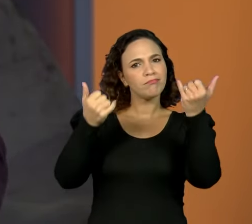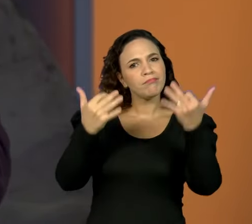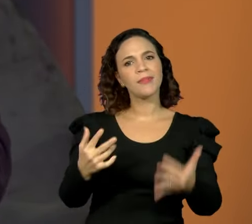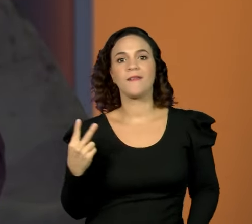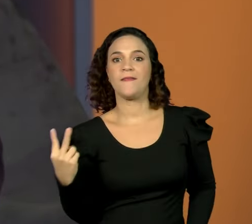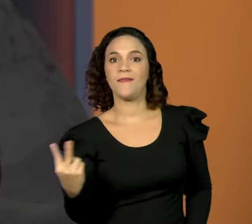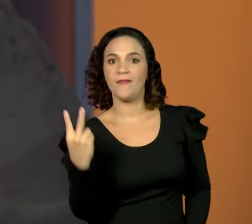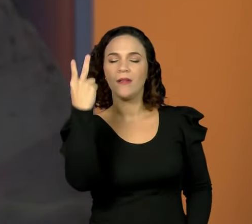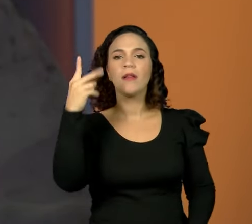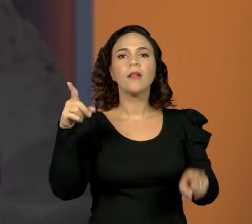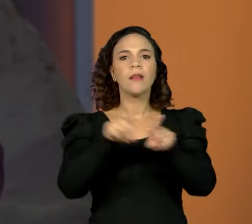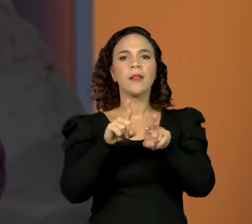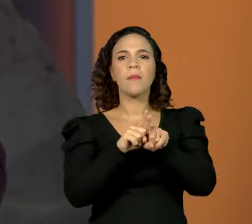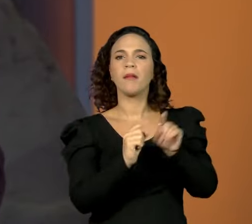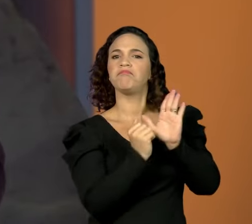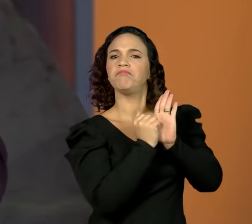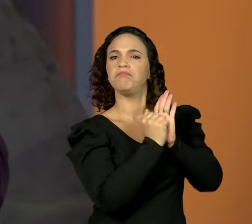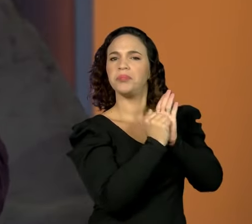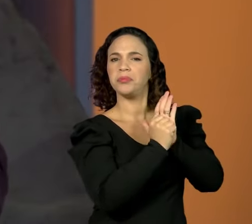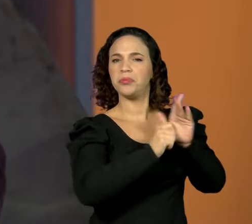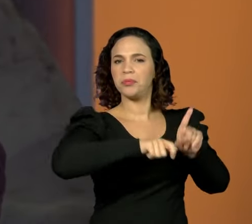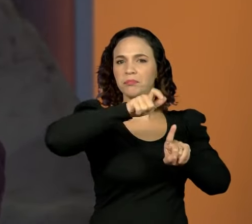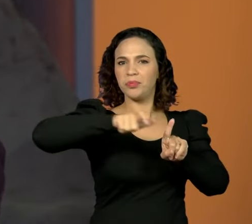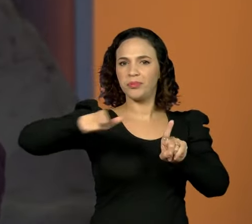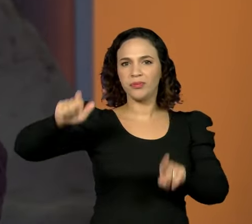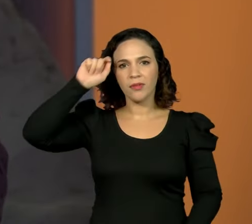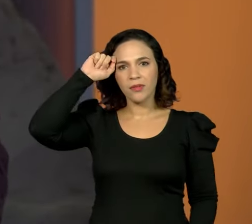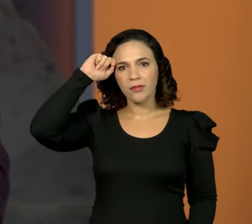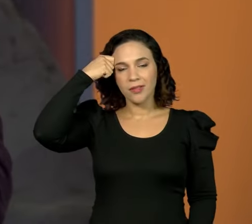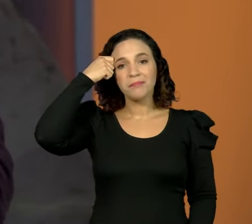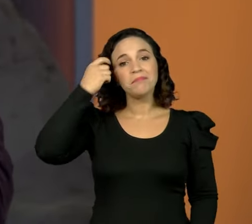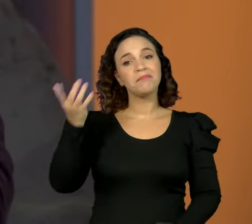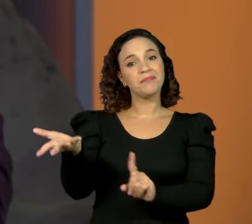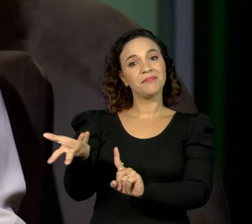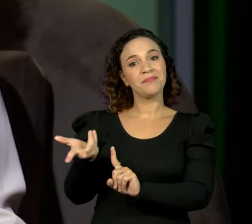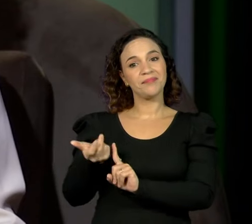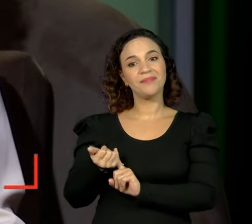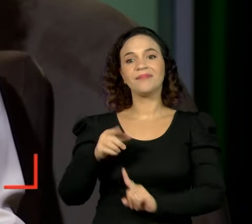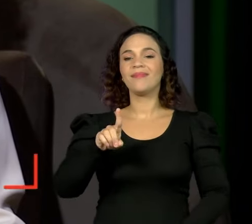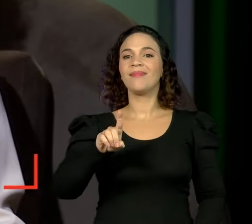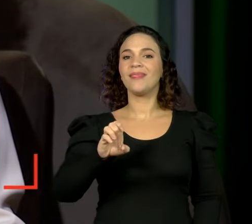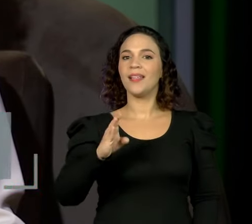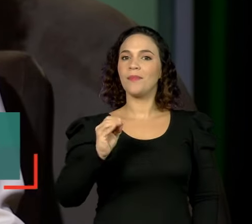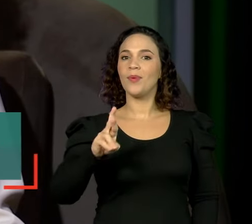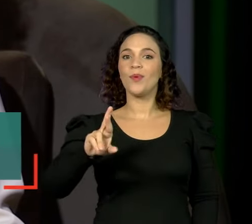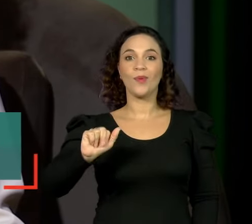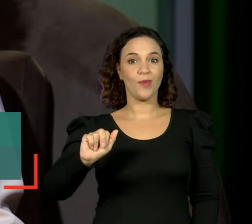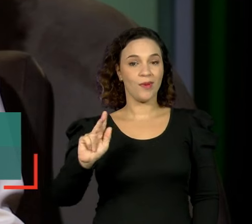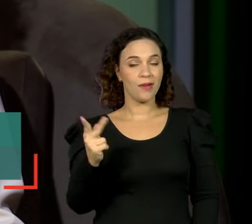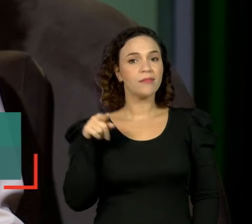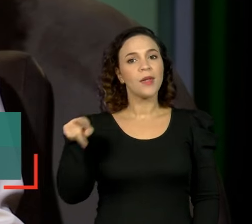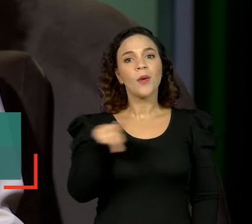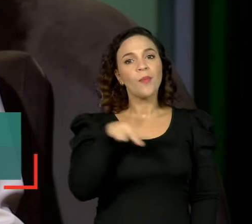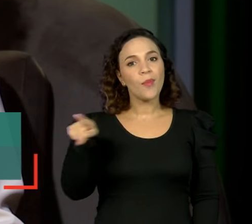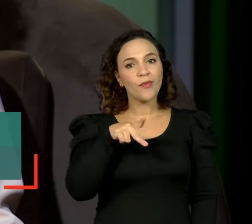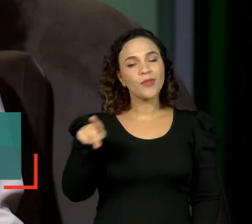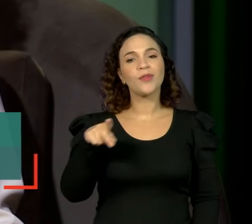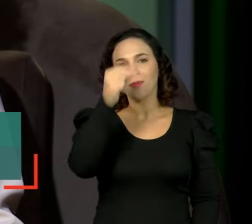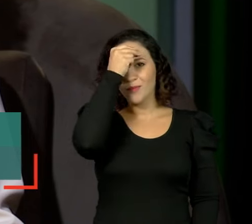e o recorrente apagamento de obras negras, eu estou recebendo aqui nos estúdios a Débora Monteiro, que é professora da rede